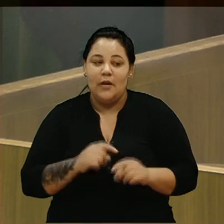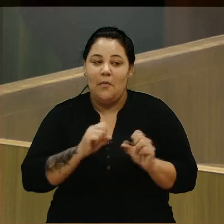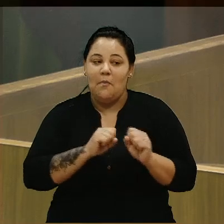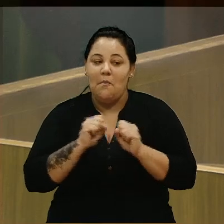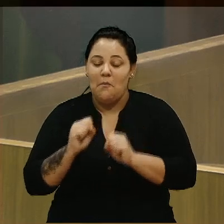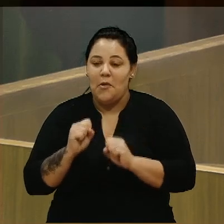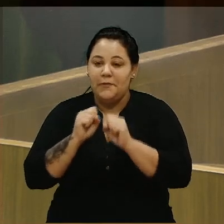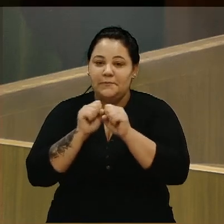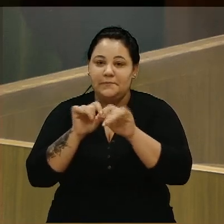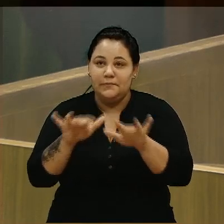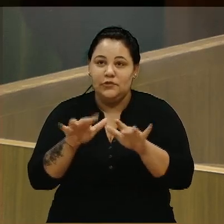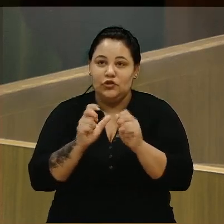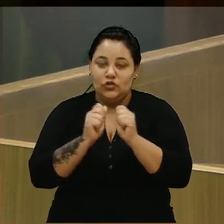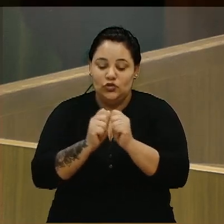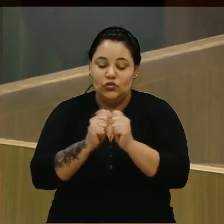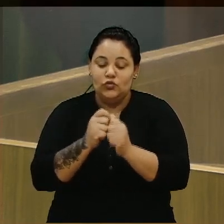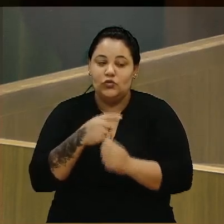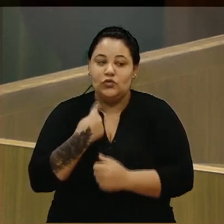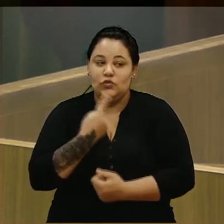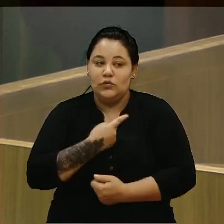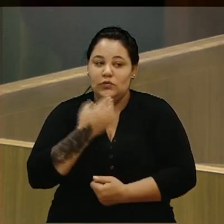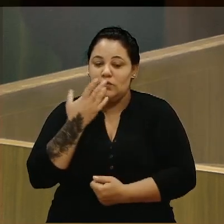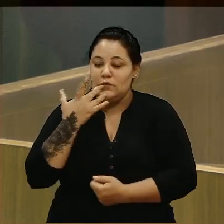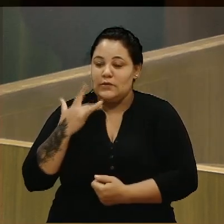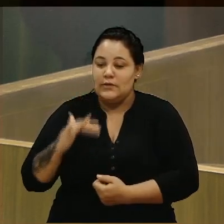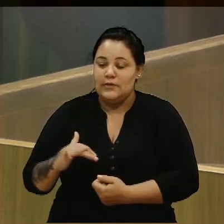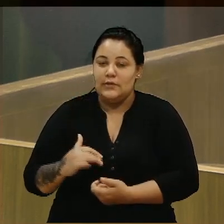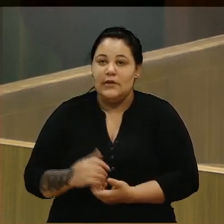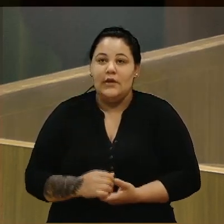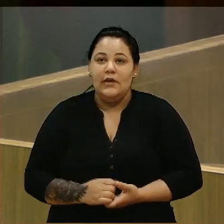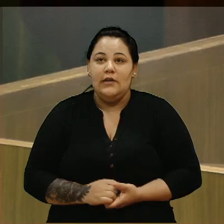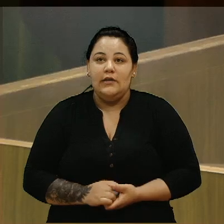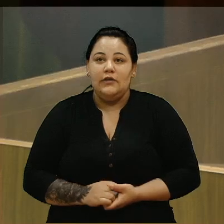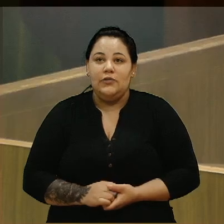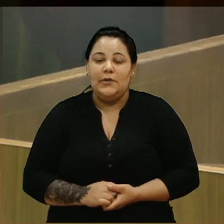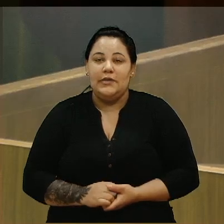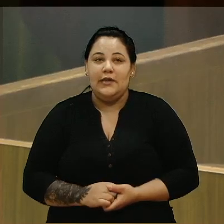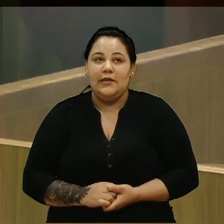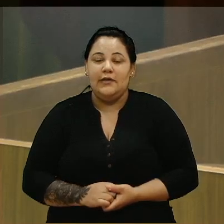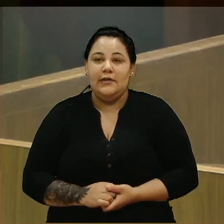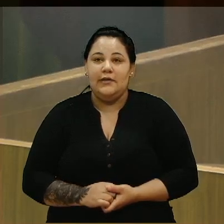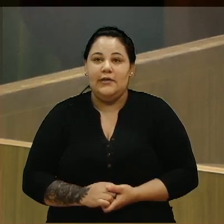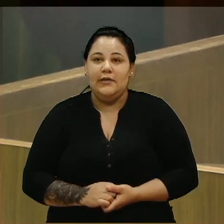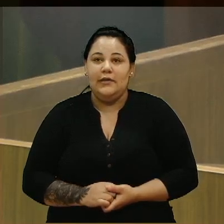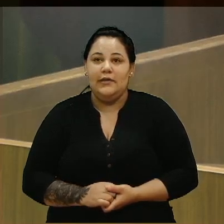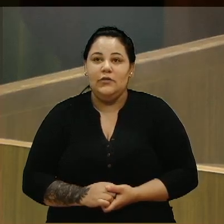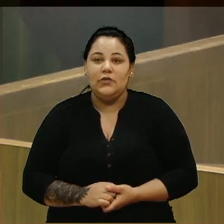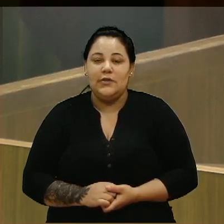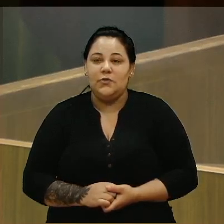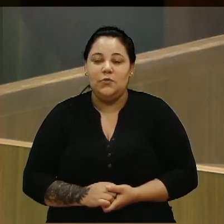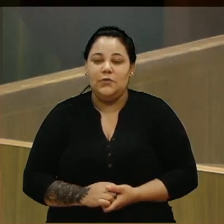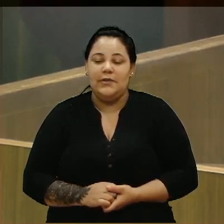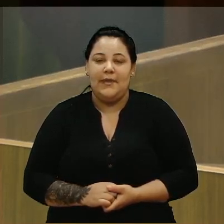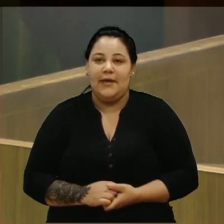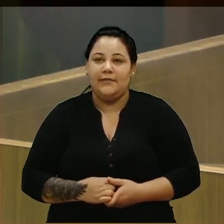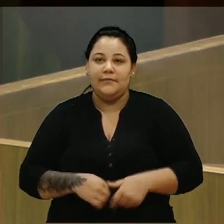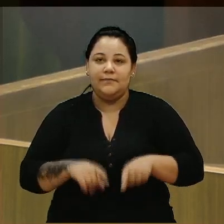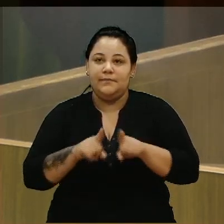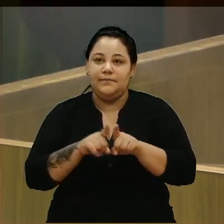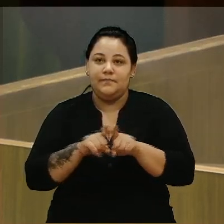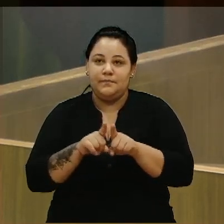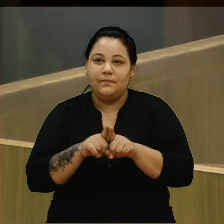das nossas crianças. Quando eu falo dessa visita, eu recebi essa visita em fevereiro, da Damaris Agnes. A Damaris